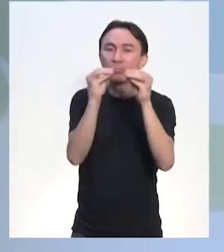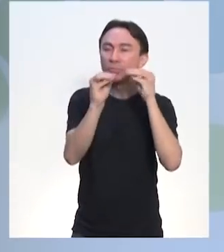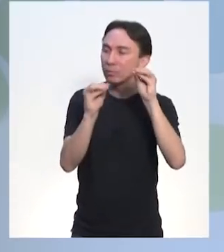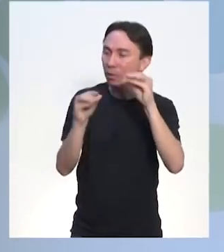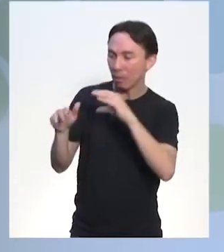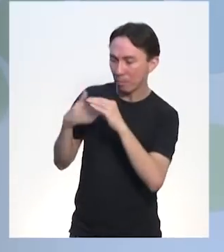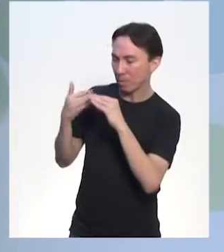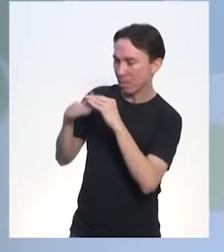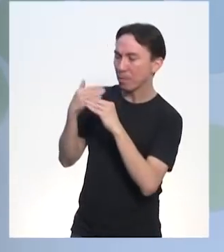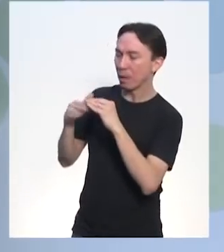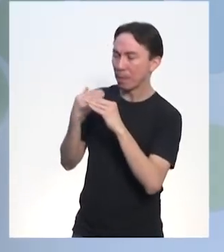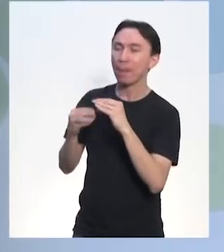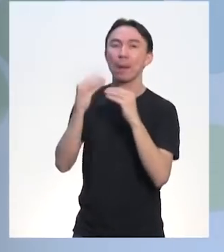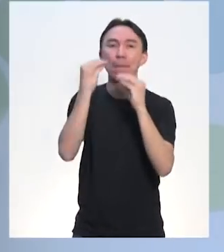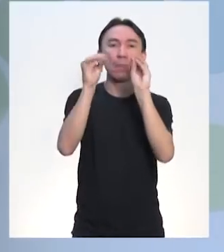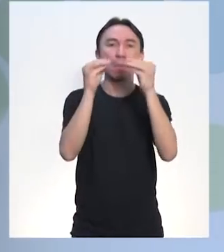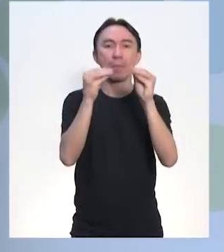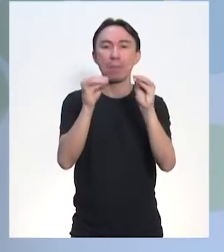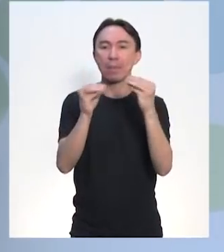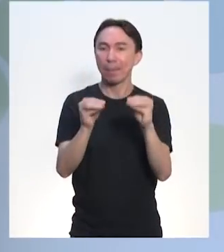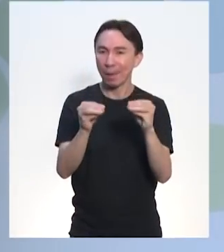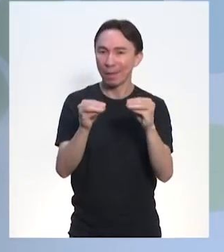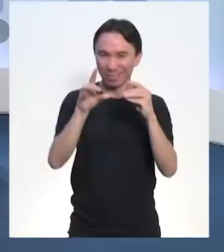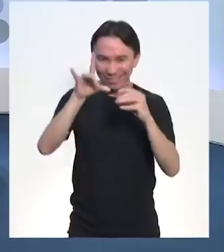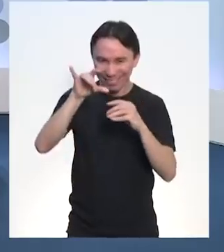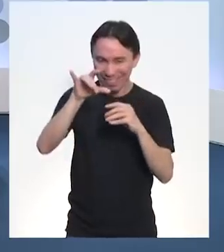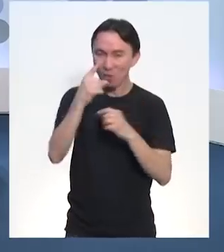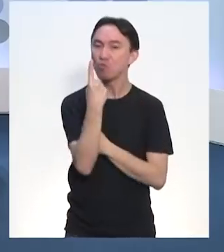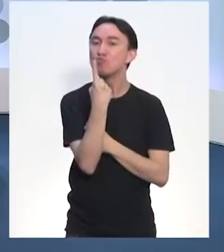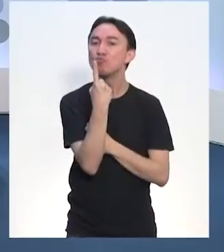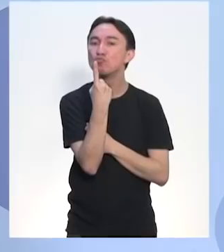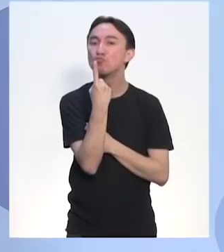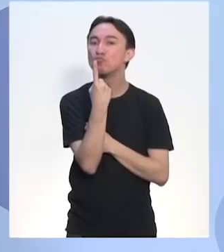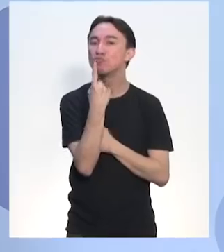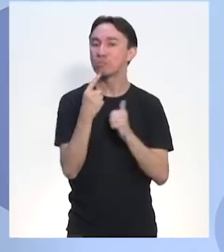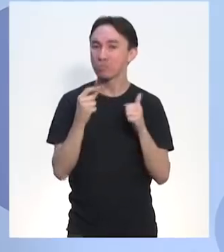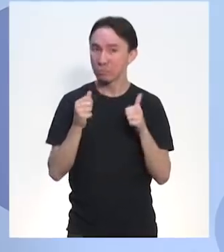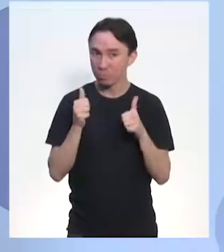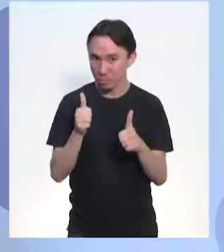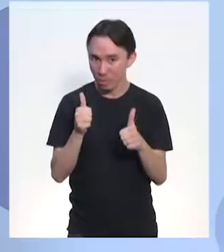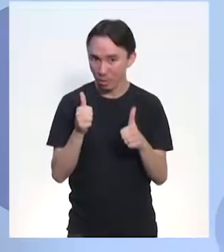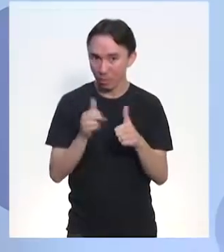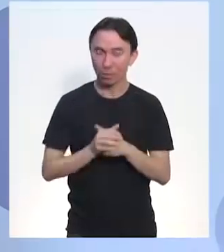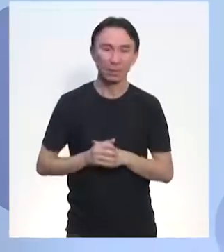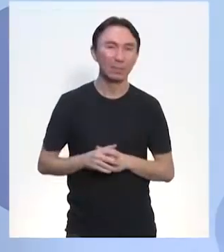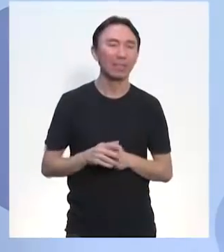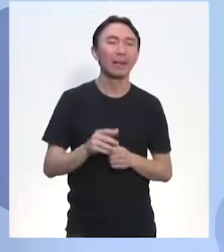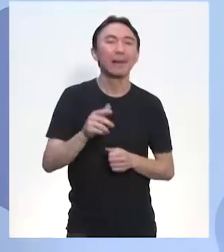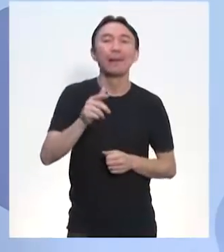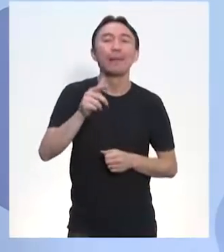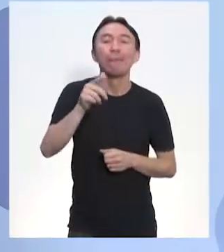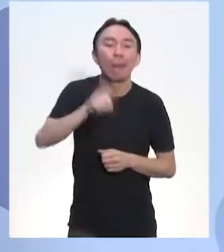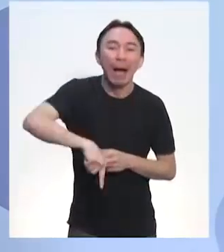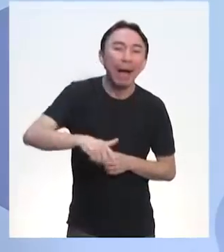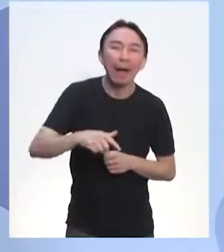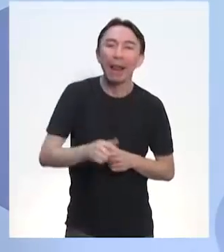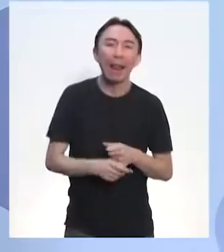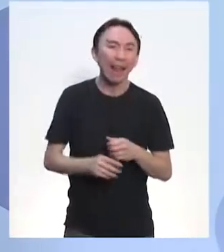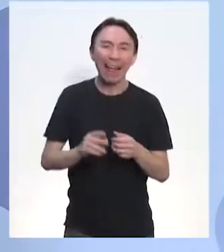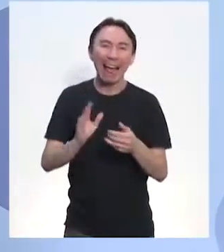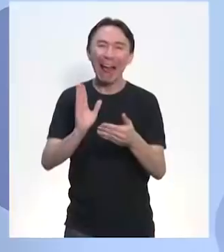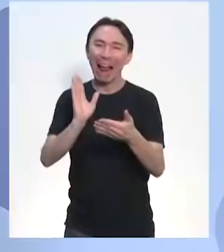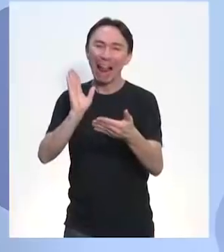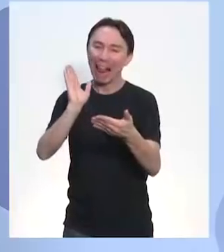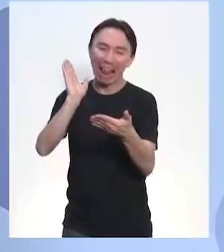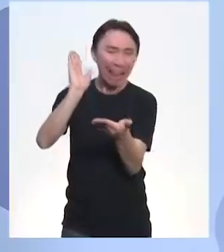imagens dos demais e conseguir fazer esse post, né, Ale? Exatamente. E lembrando que isso também não é uma coisa até o final do ano, é uma atividade